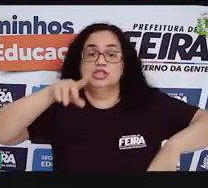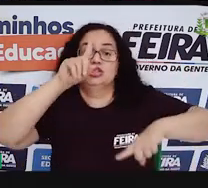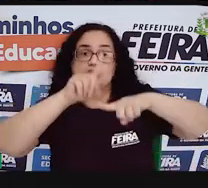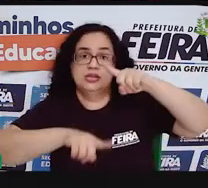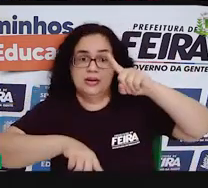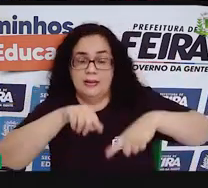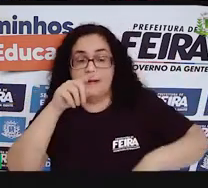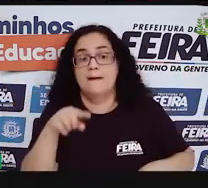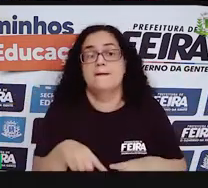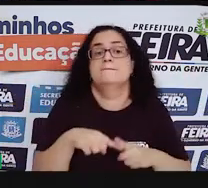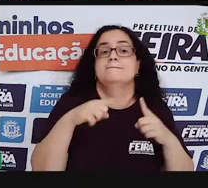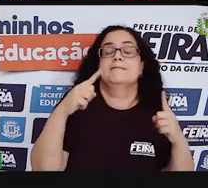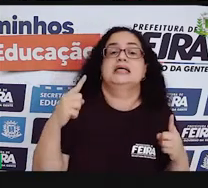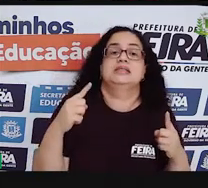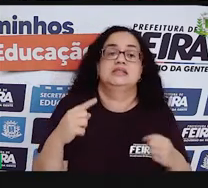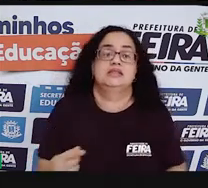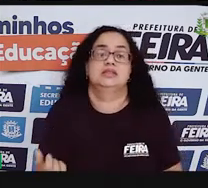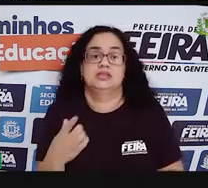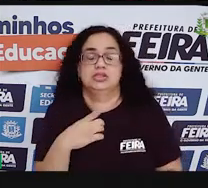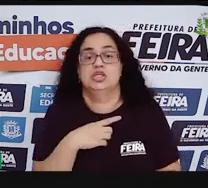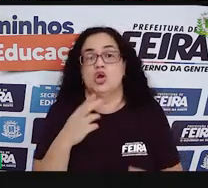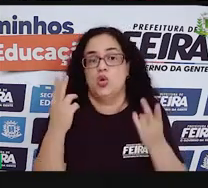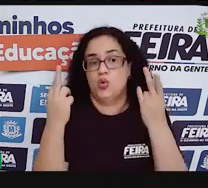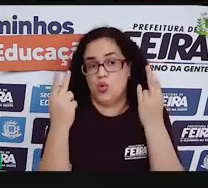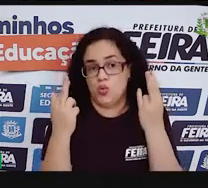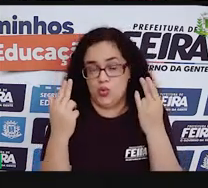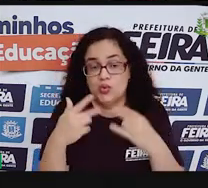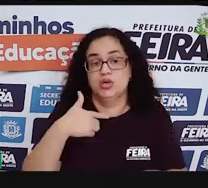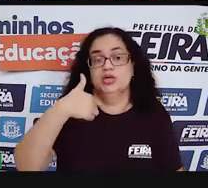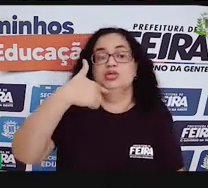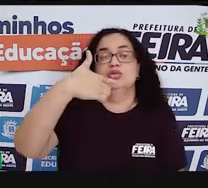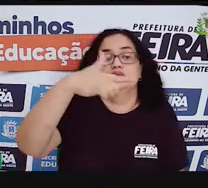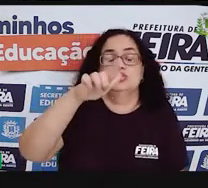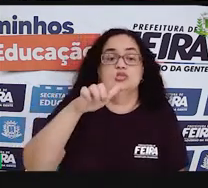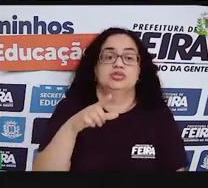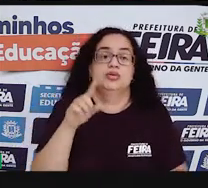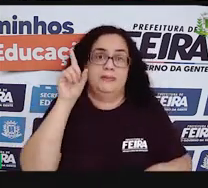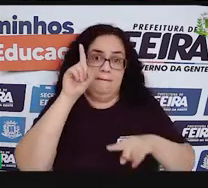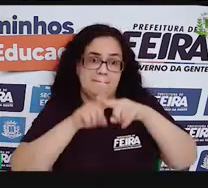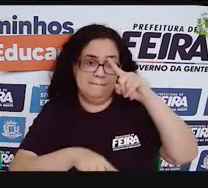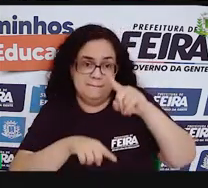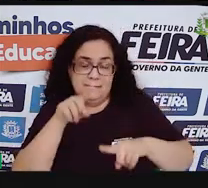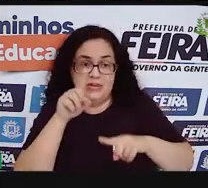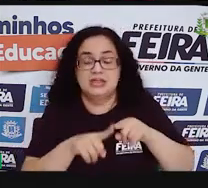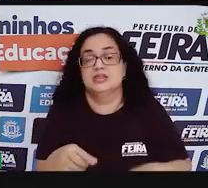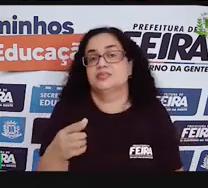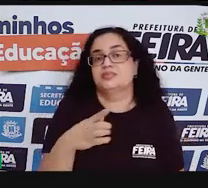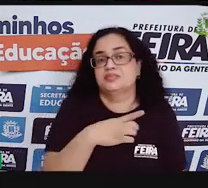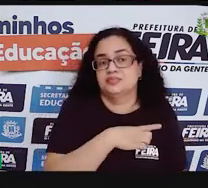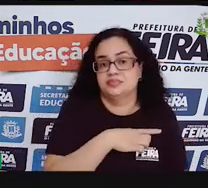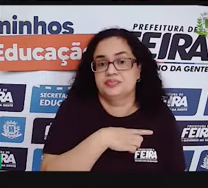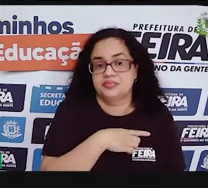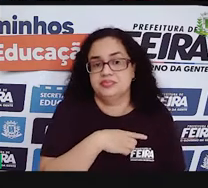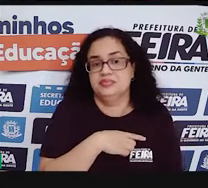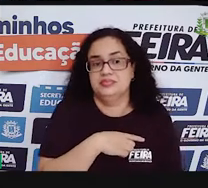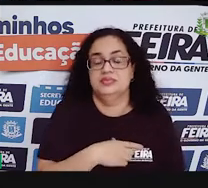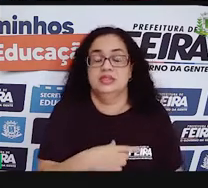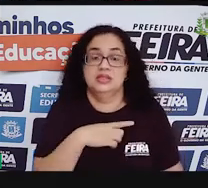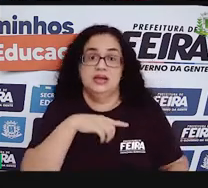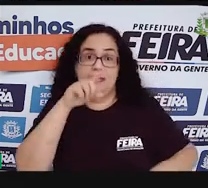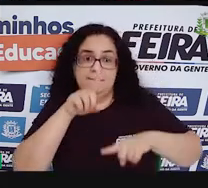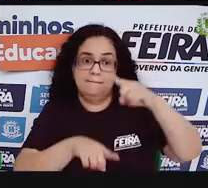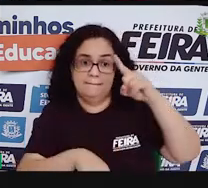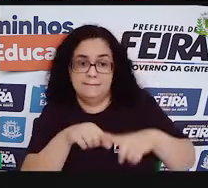materiais, mas não se comporta da mesma forma em todos os tipos de materiais em que ela aparece. Então, vão existir